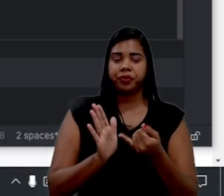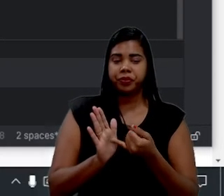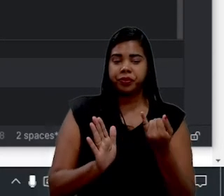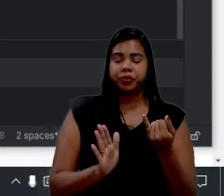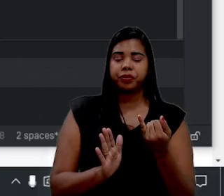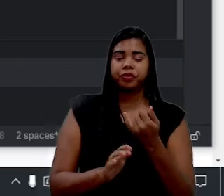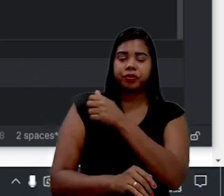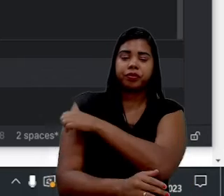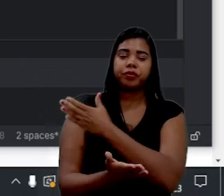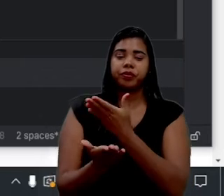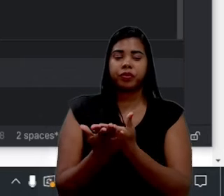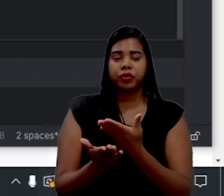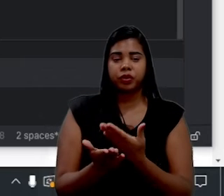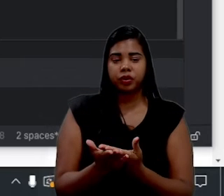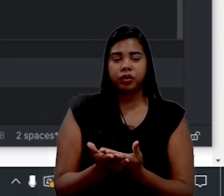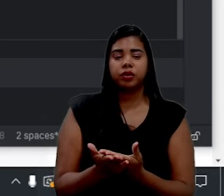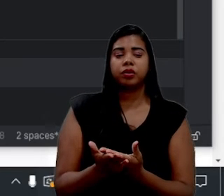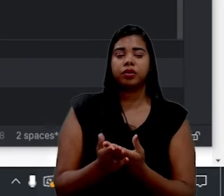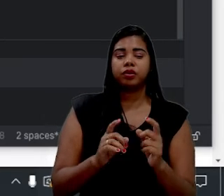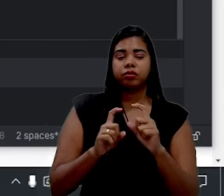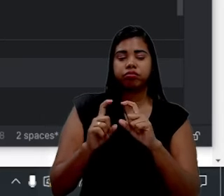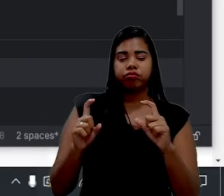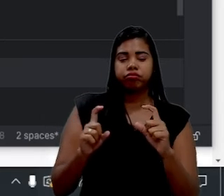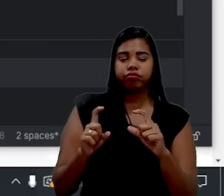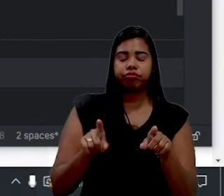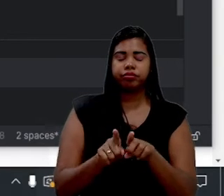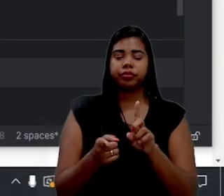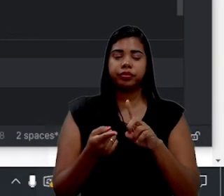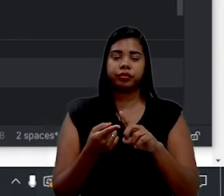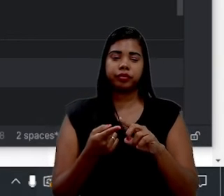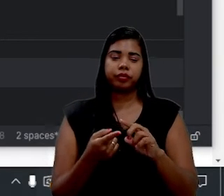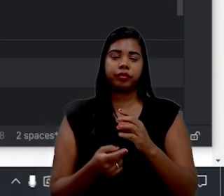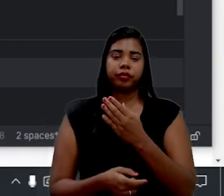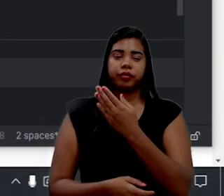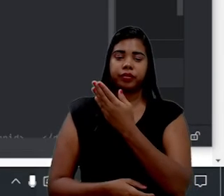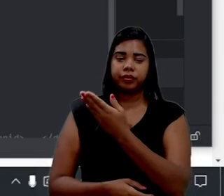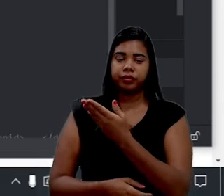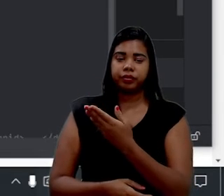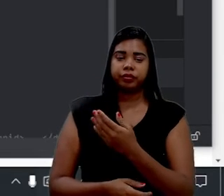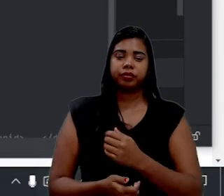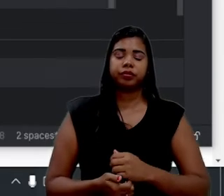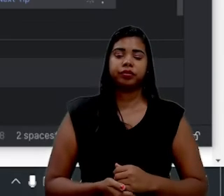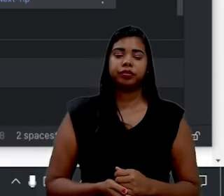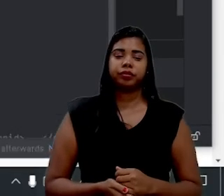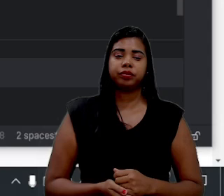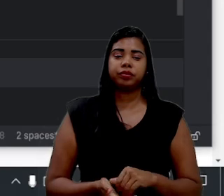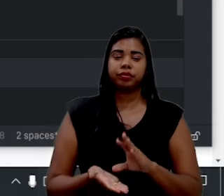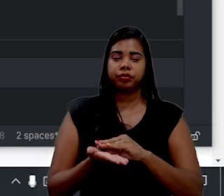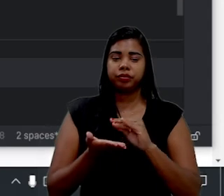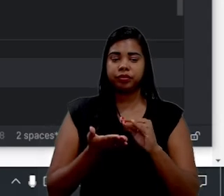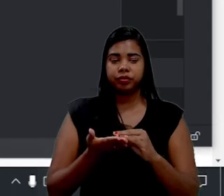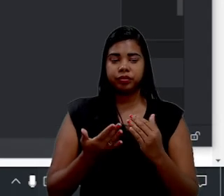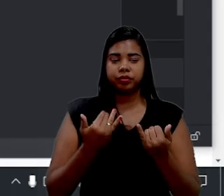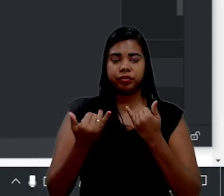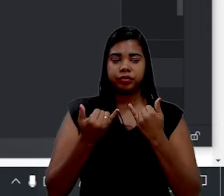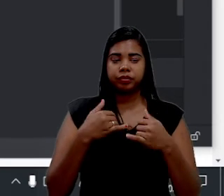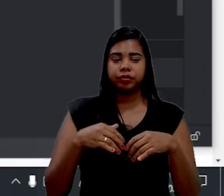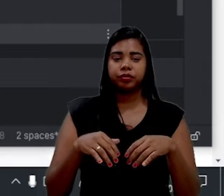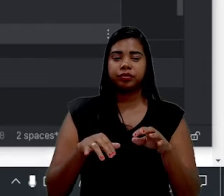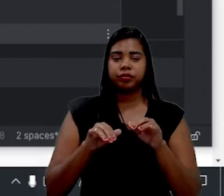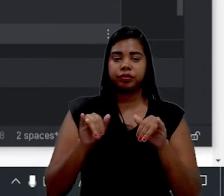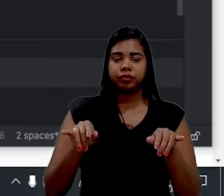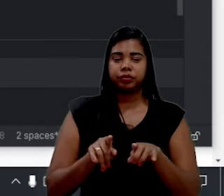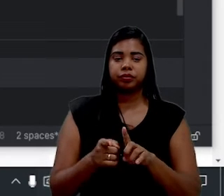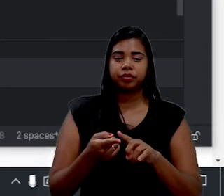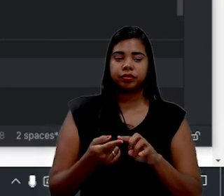primeira classe é classe container, né, a gente coloca fluido para ele fluir os dados, né, organizar os dados do formulário.